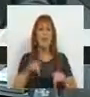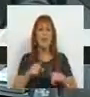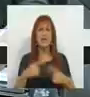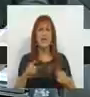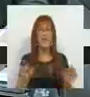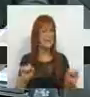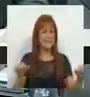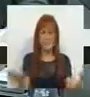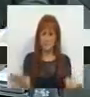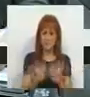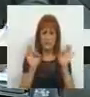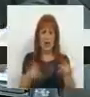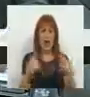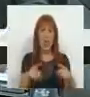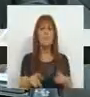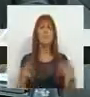existe convergência.